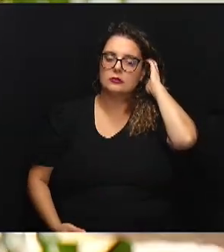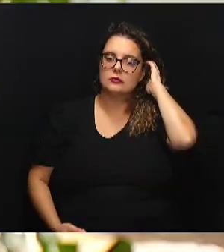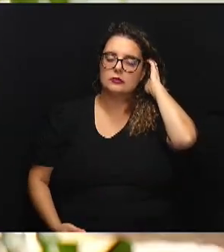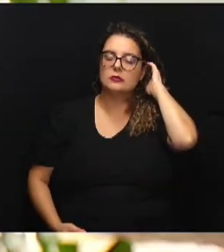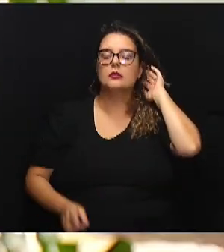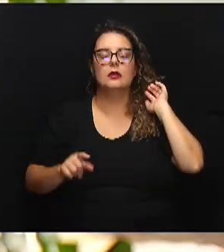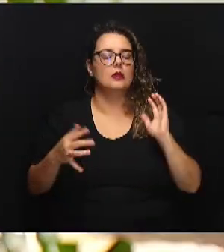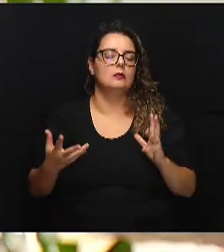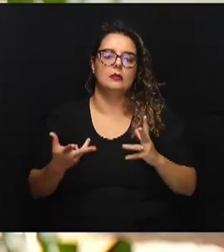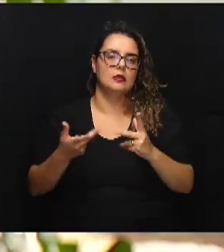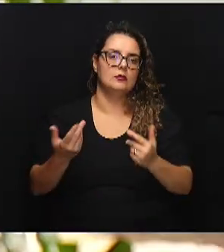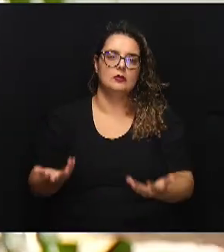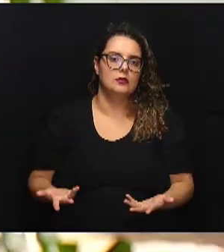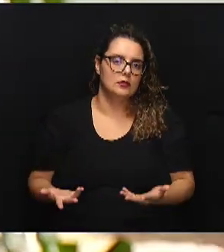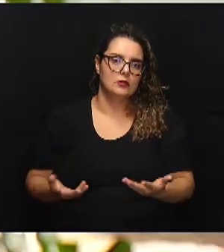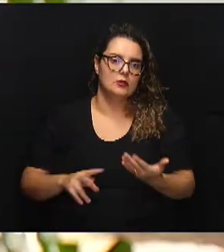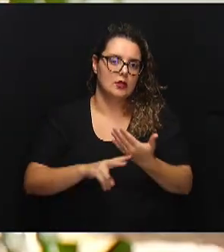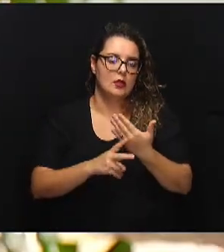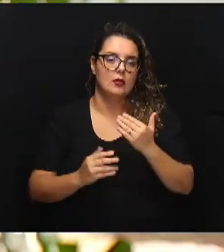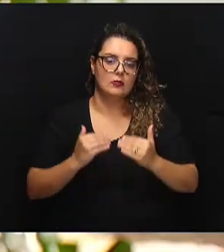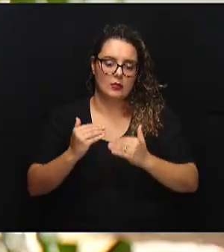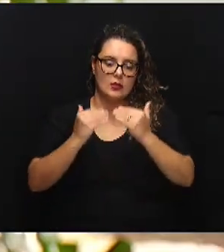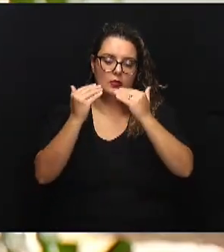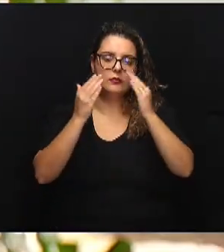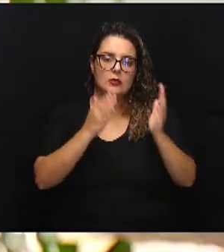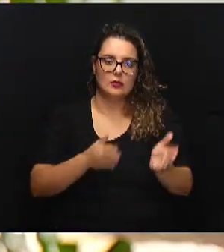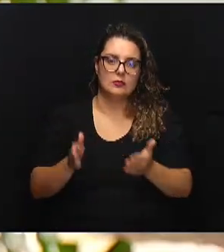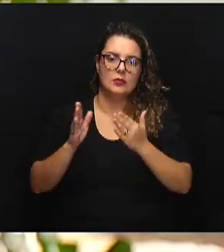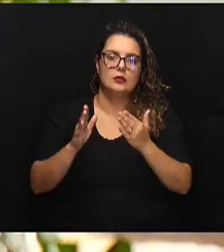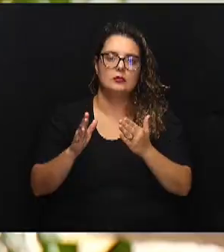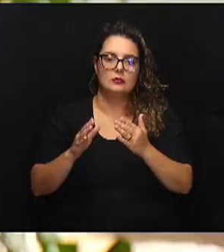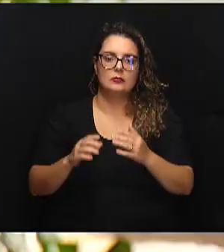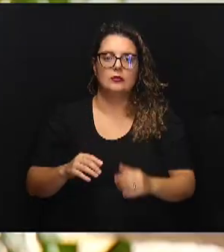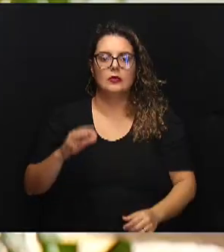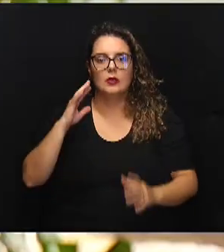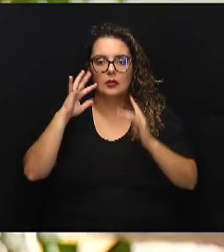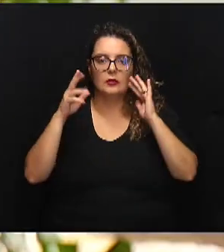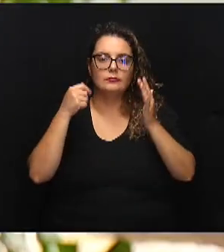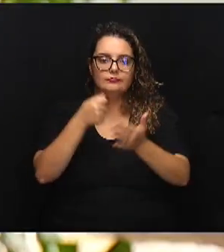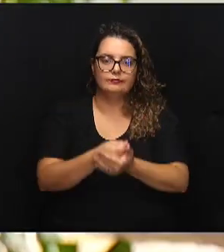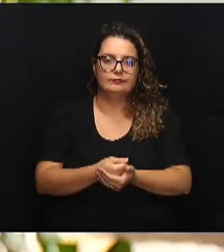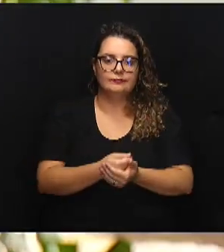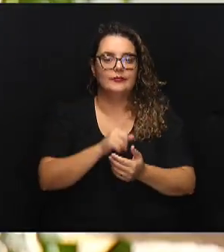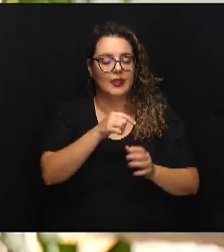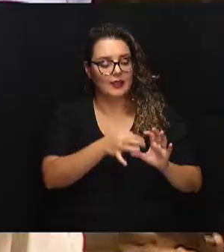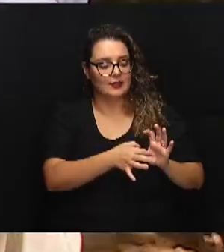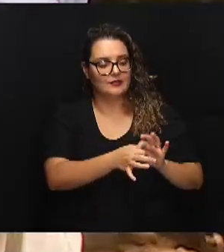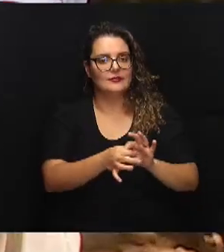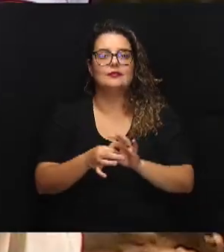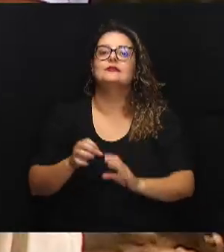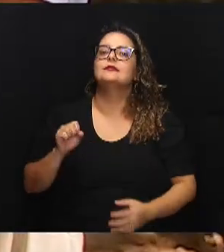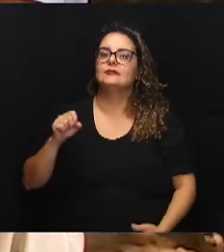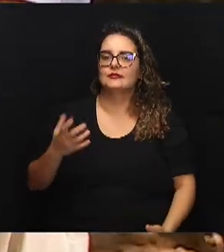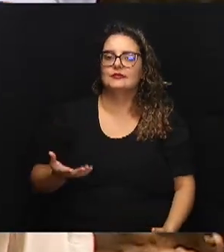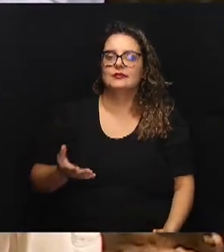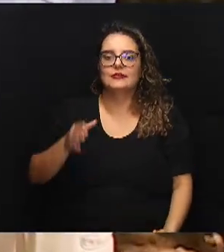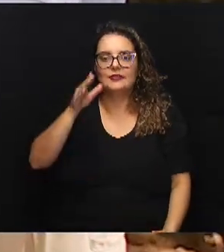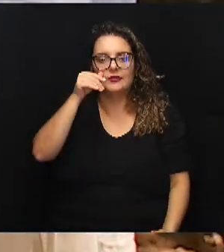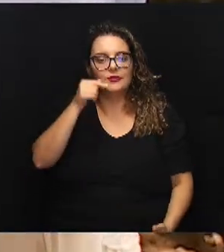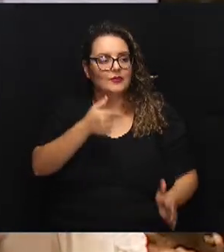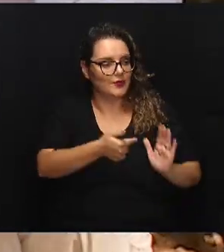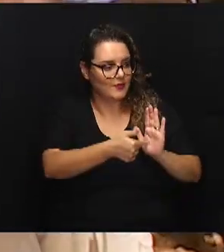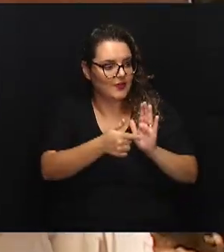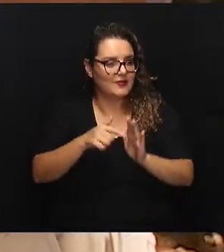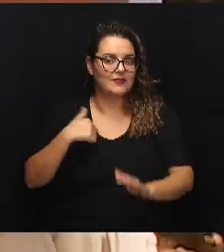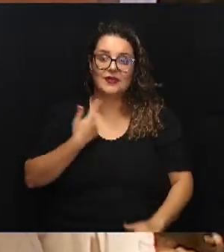ao desfrutar daquilo que eles produzem aí, a realização é muito grande. Né? É um ciclo, né? Tô curiosa, então mostra pra